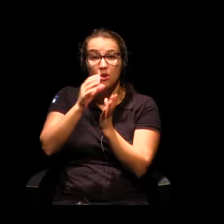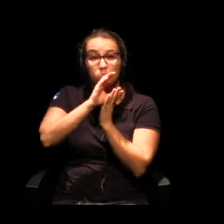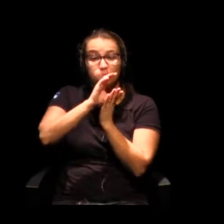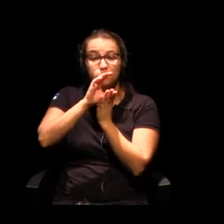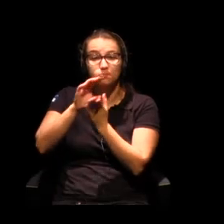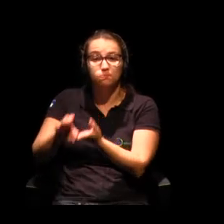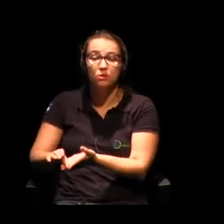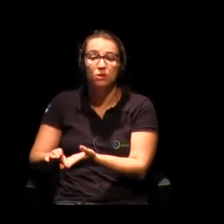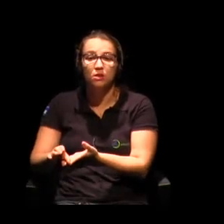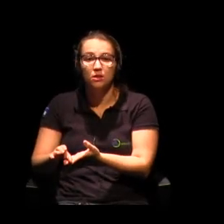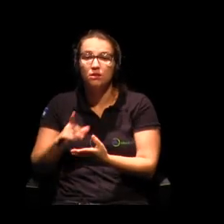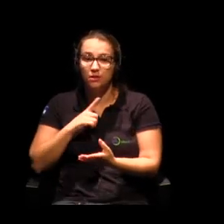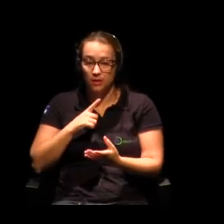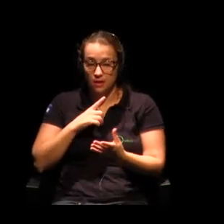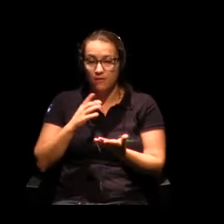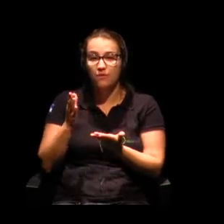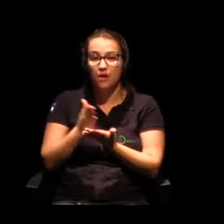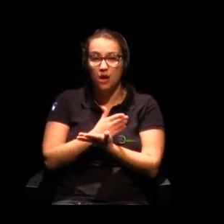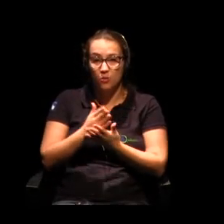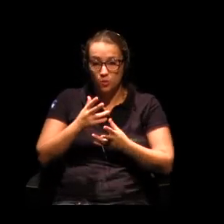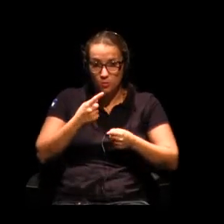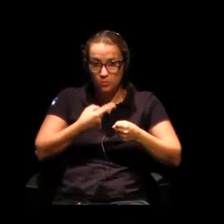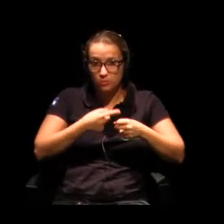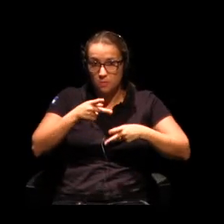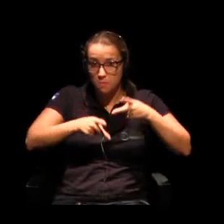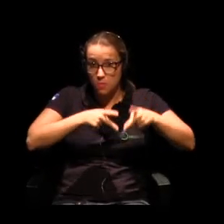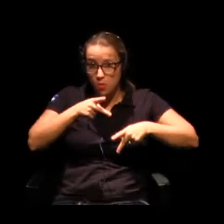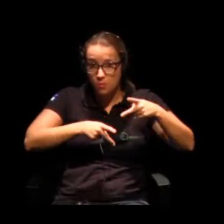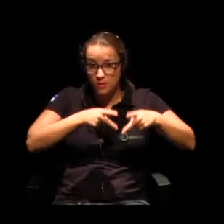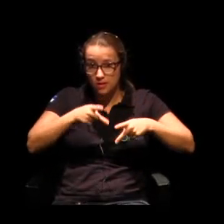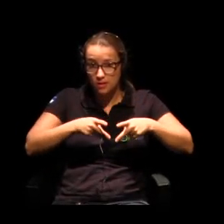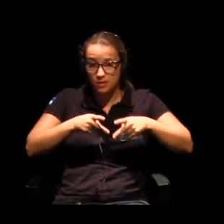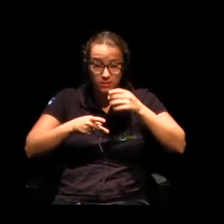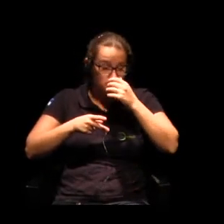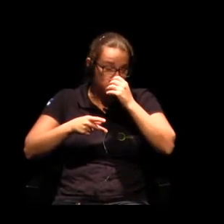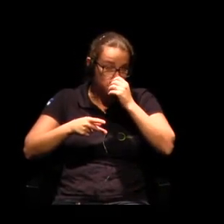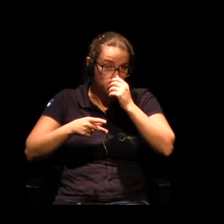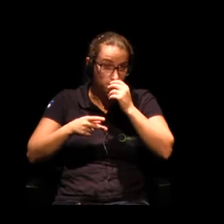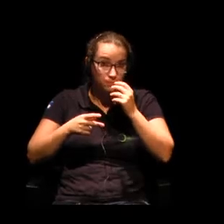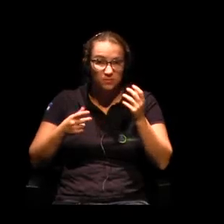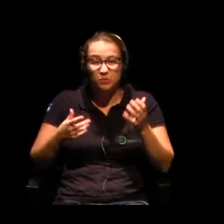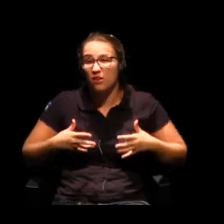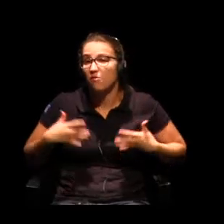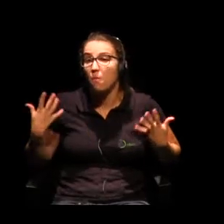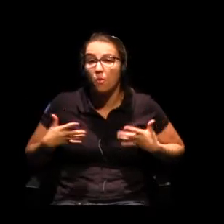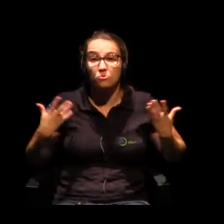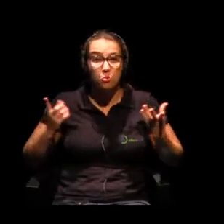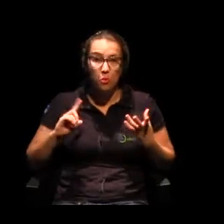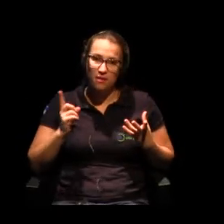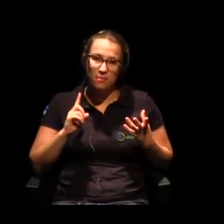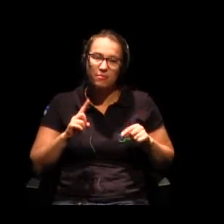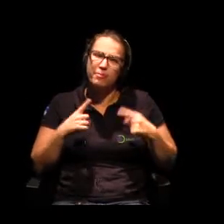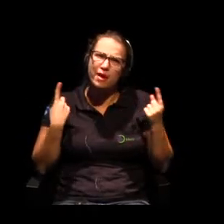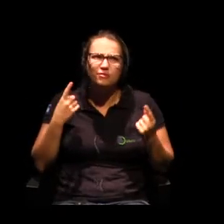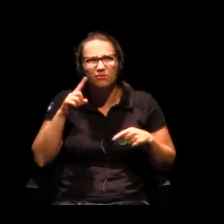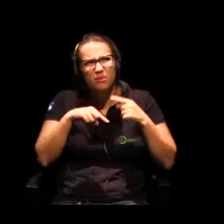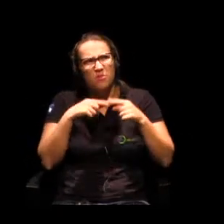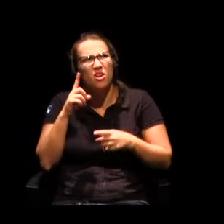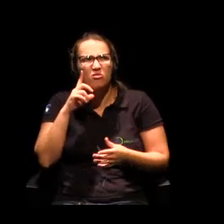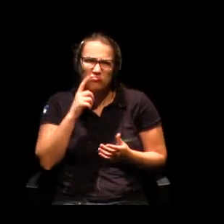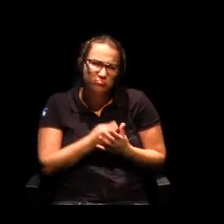Esponja, foi financiado pelas agências públicas. Não estavam